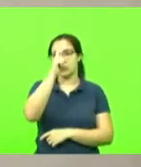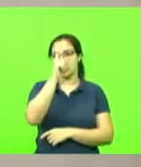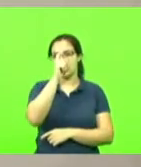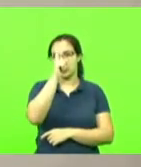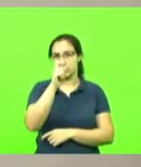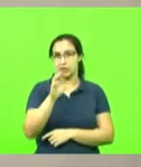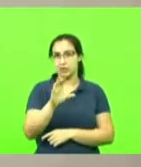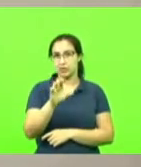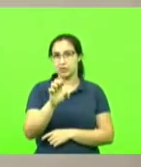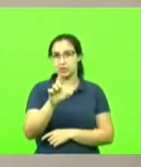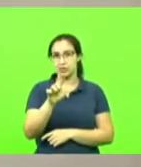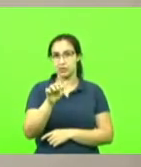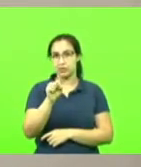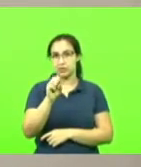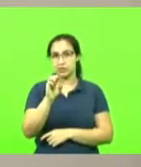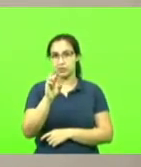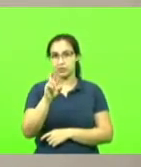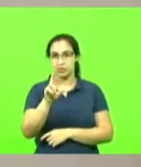Em discussão.